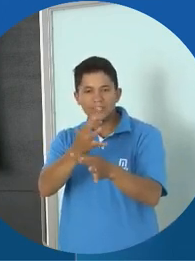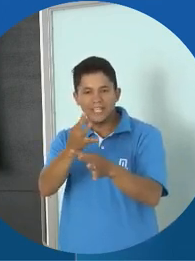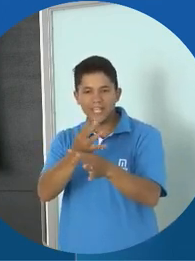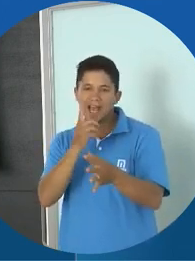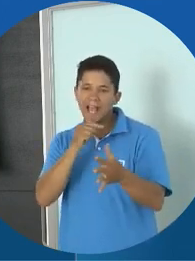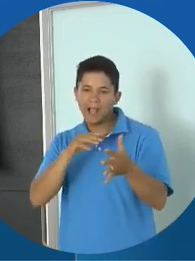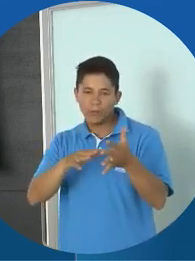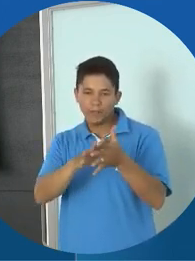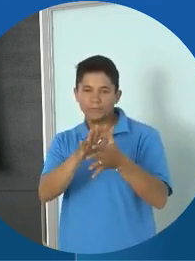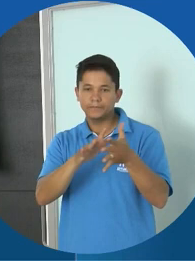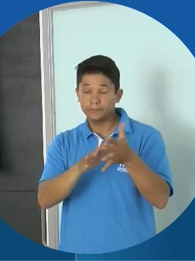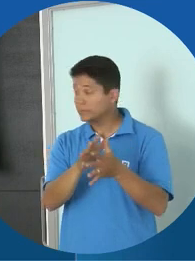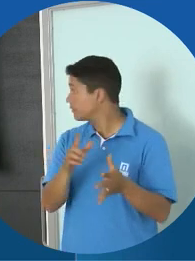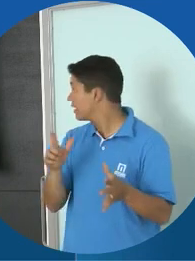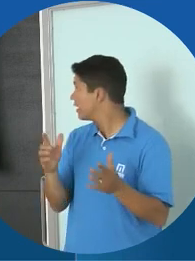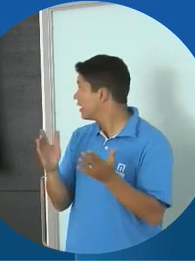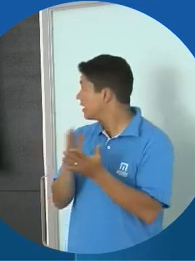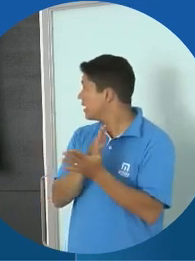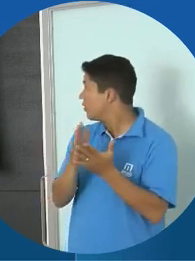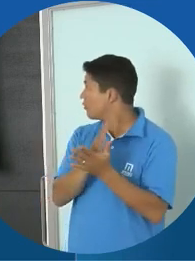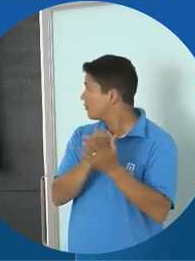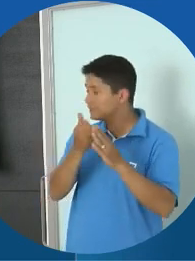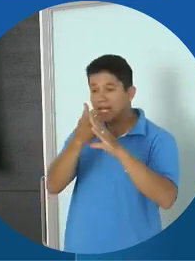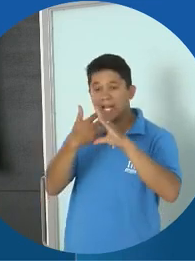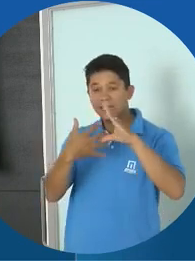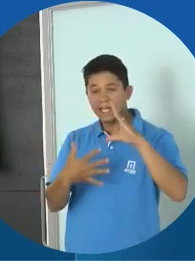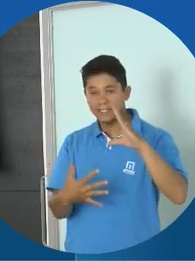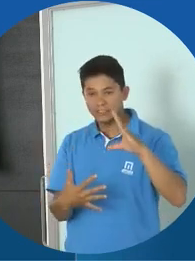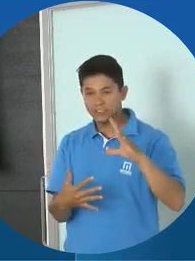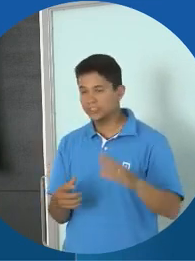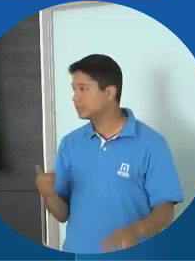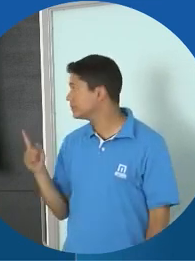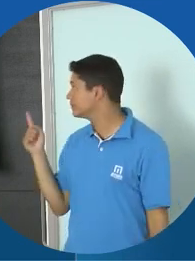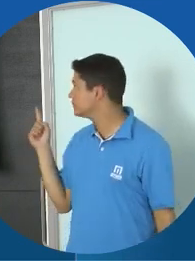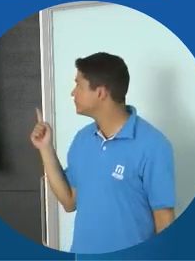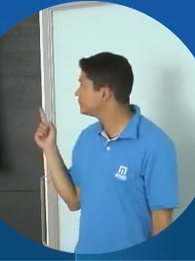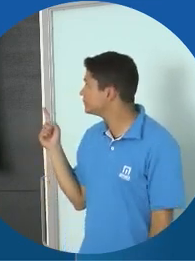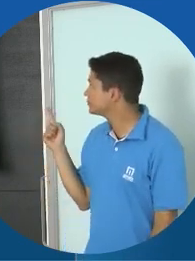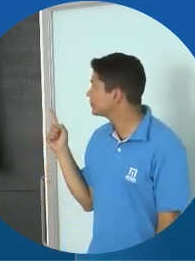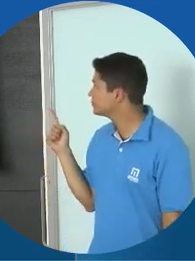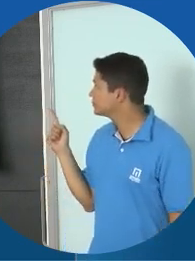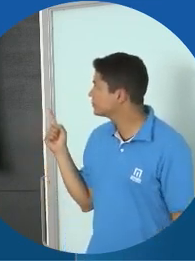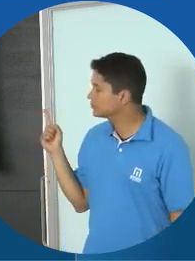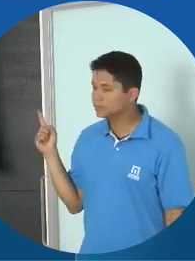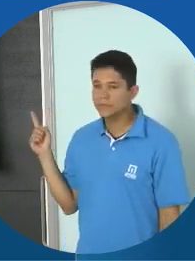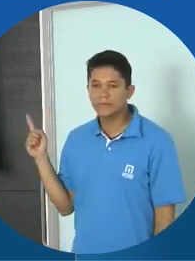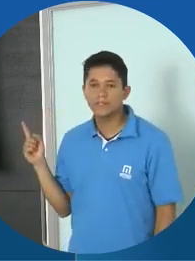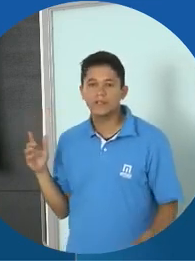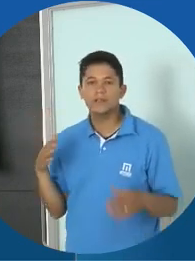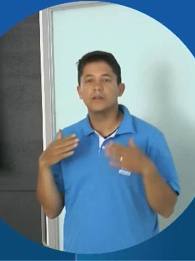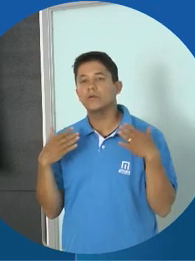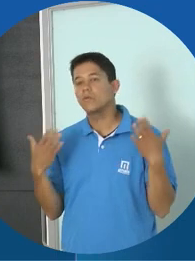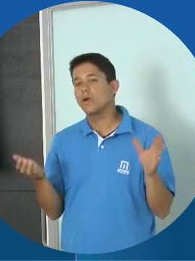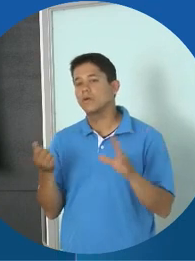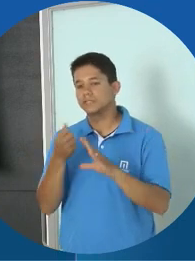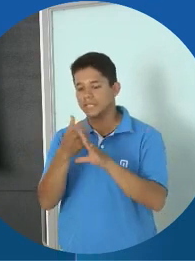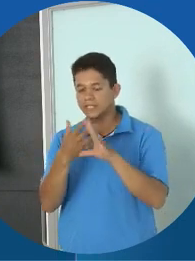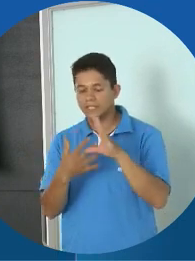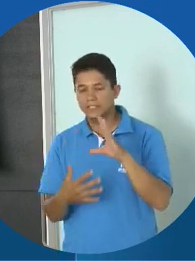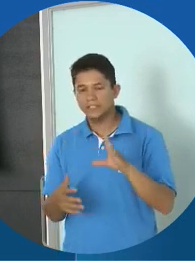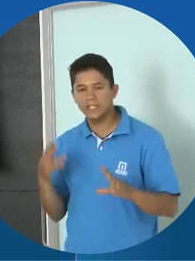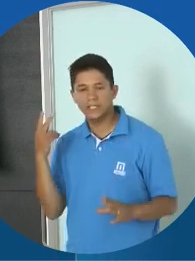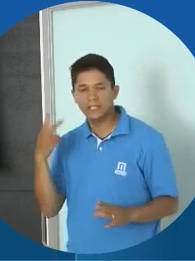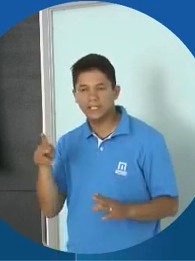nas características dessas resinas. Aí você fala, Leandro, uma resina de poliuretano estrutural. Quais as características dela? Quais